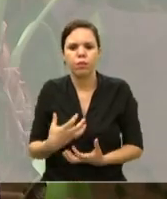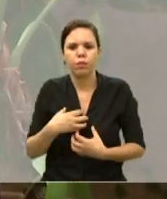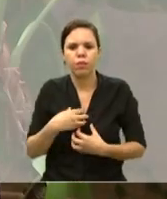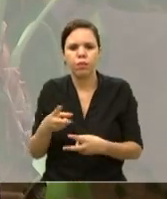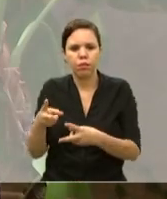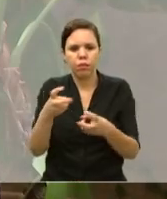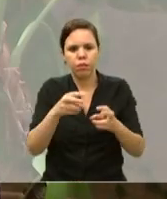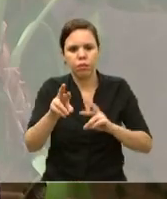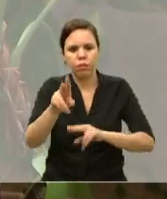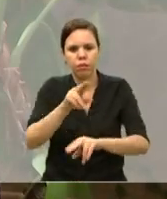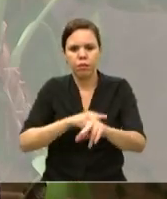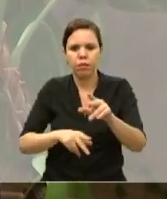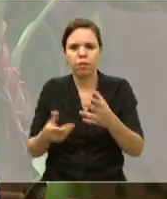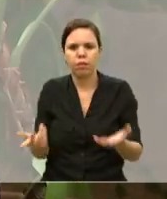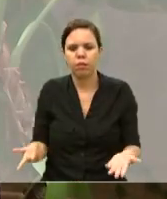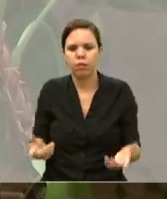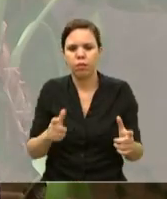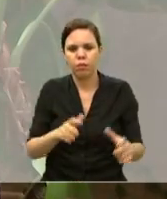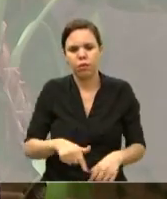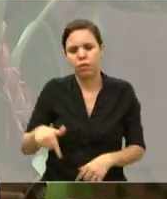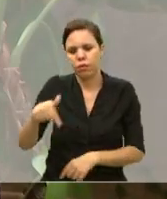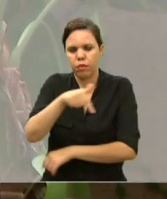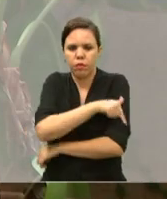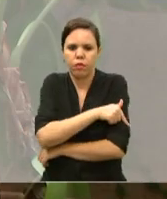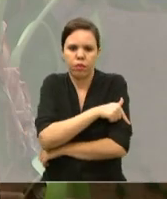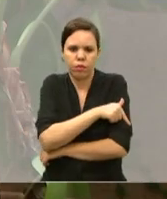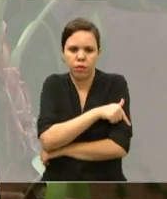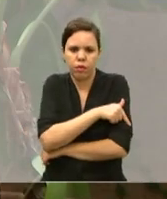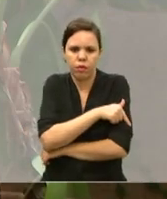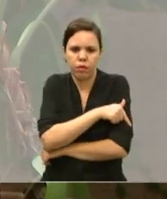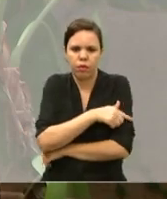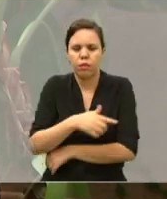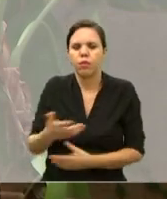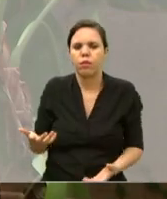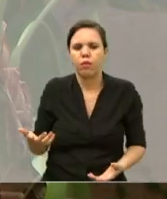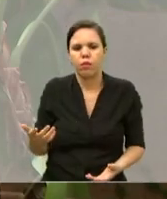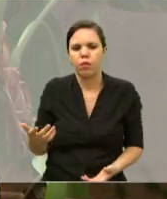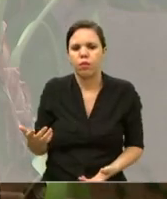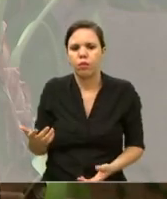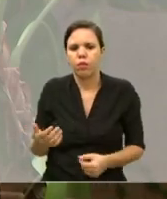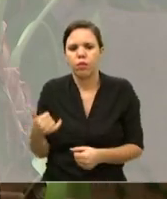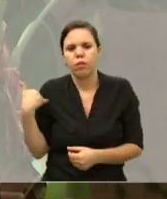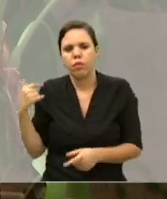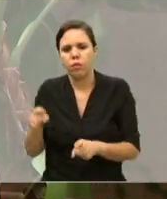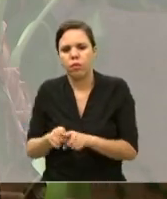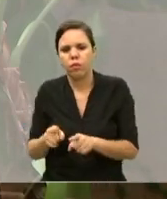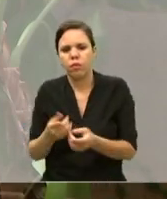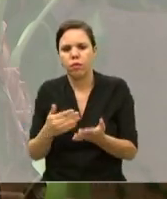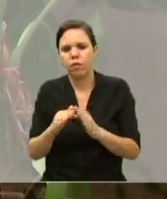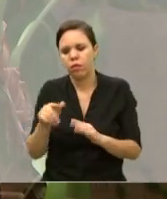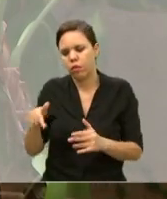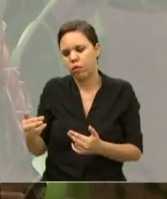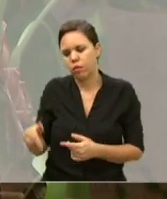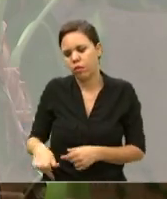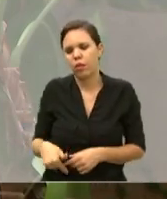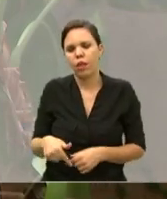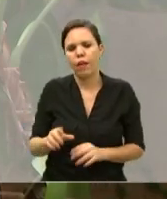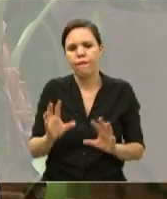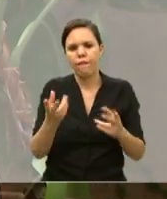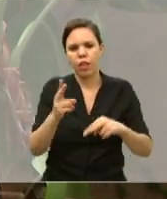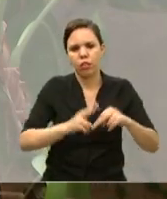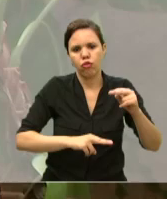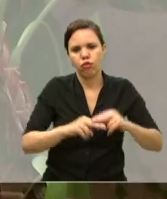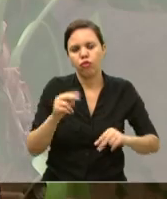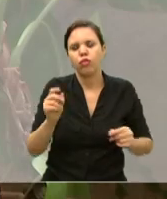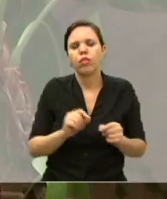diferença quando entram num 7º ano de uma escola Waldorf e vê que uma festa junina, o